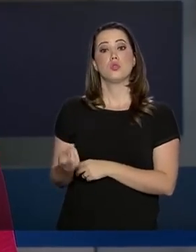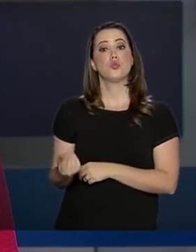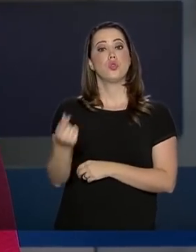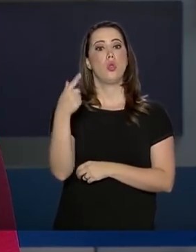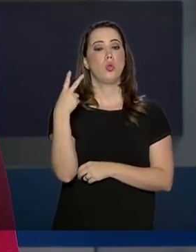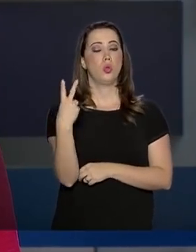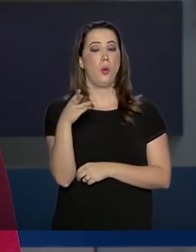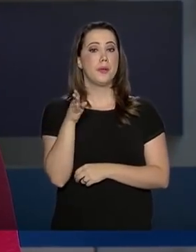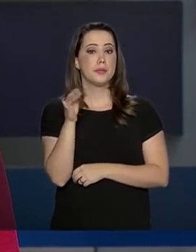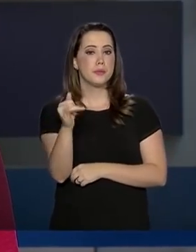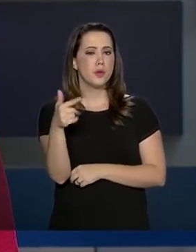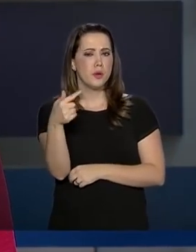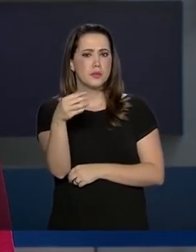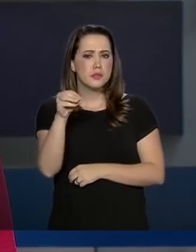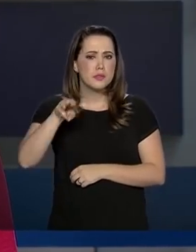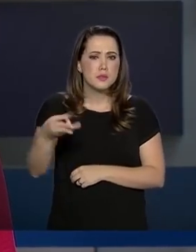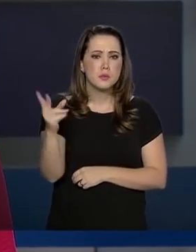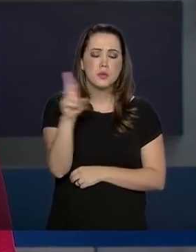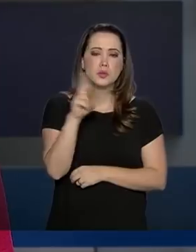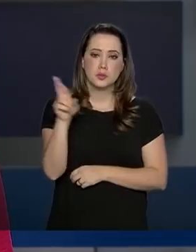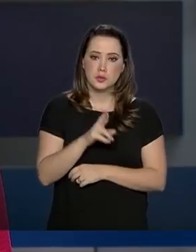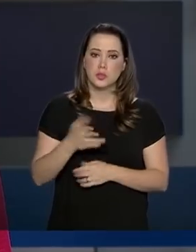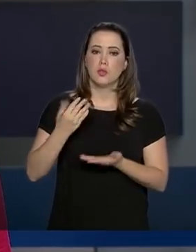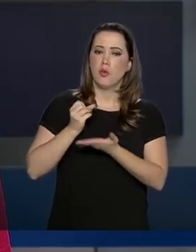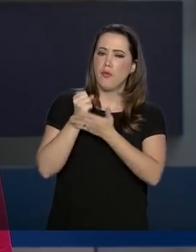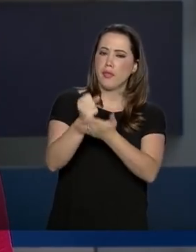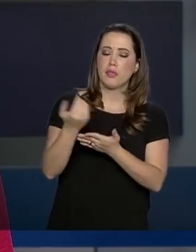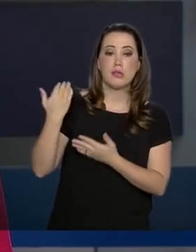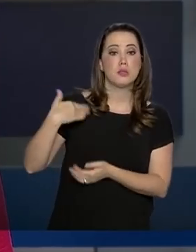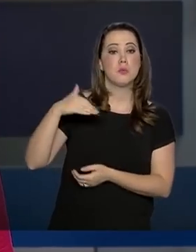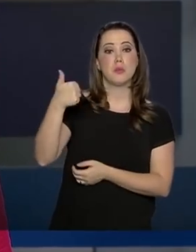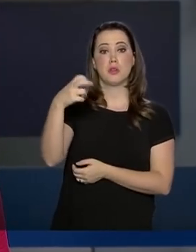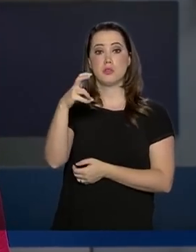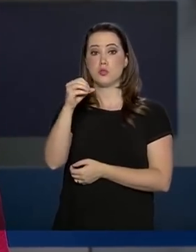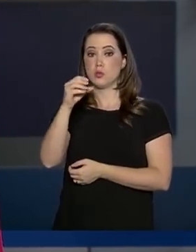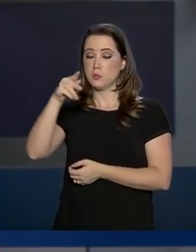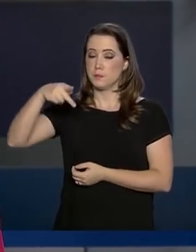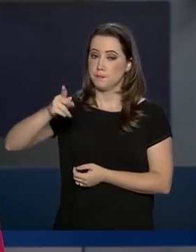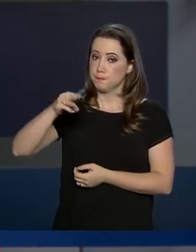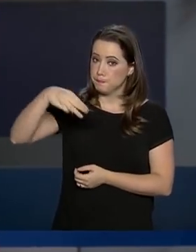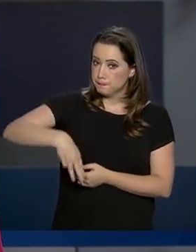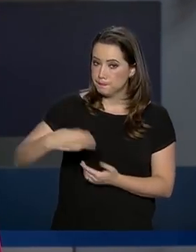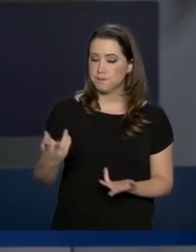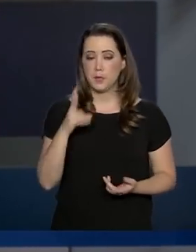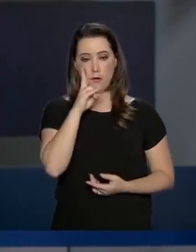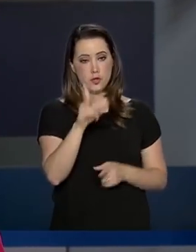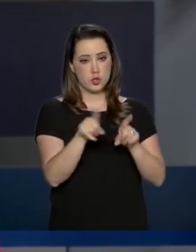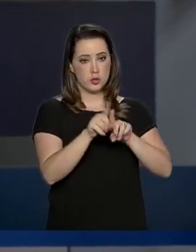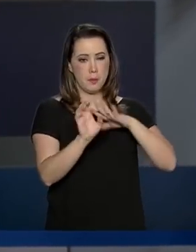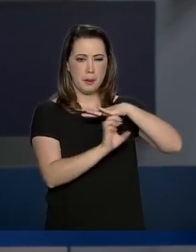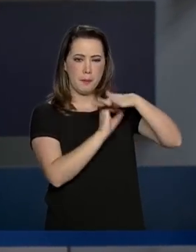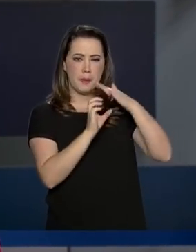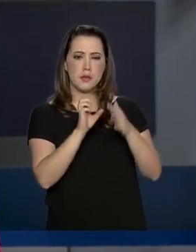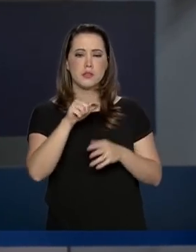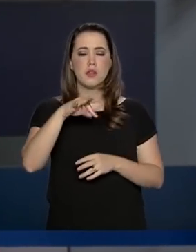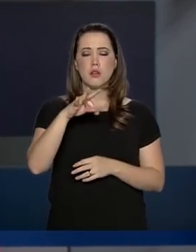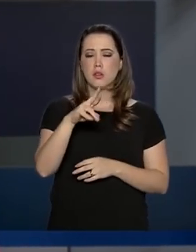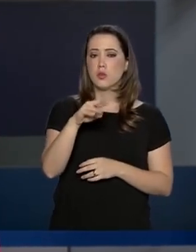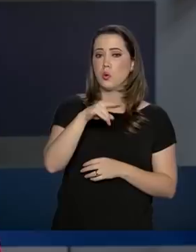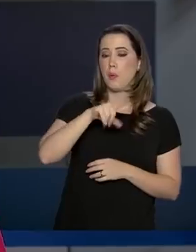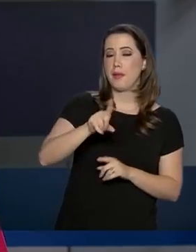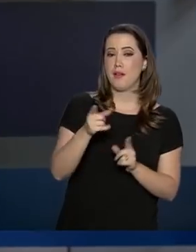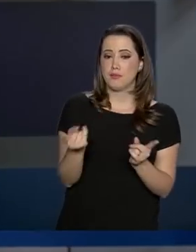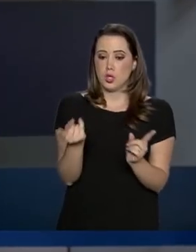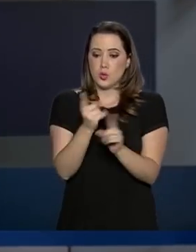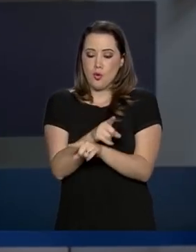bilhões e 700 milhões de reais. Foram concedidos mais de 1.500 quilômetros. E veja também, Eletrobras reverte prejuízo